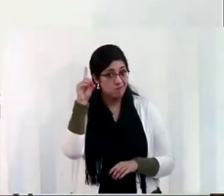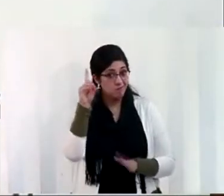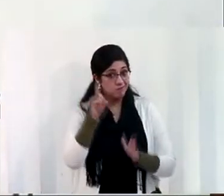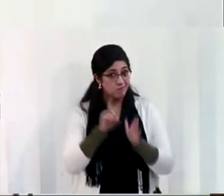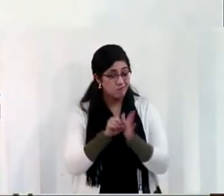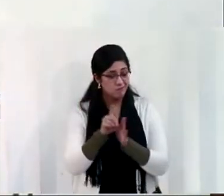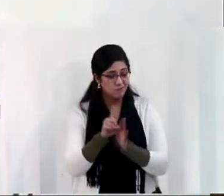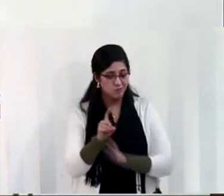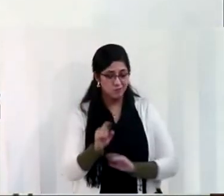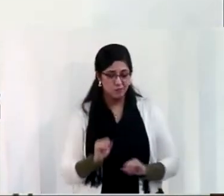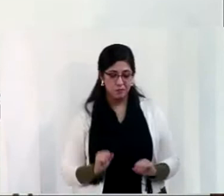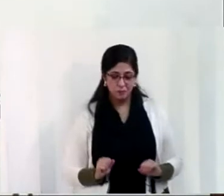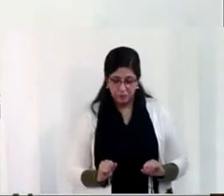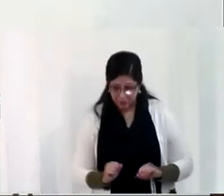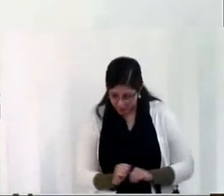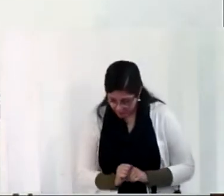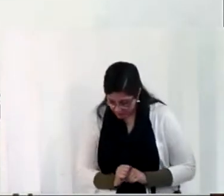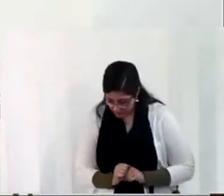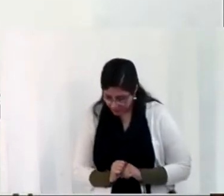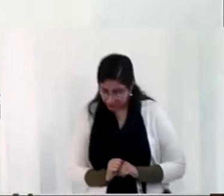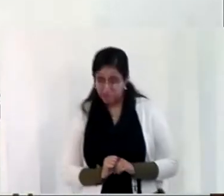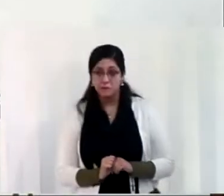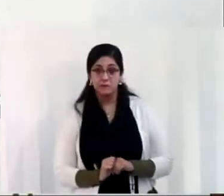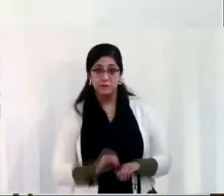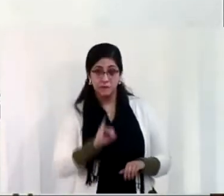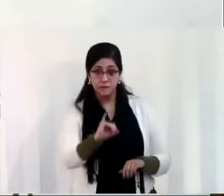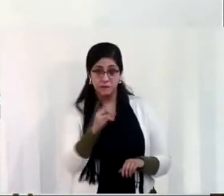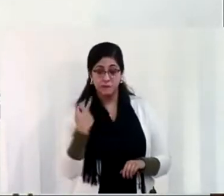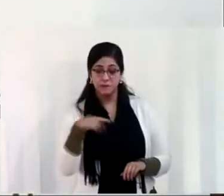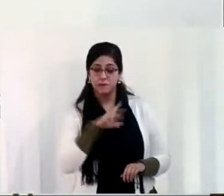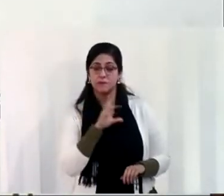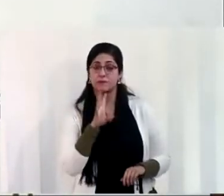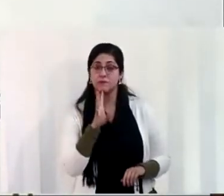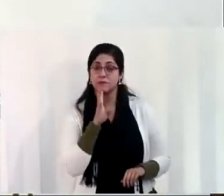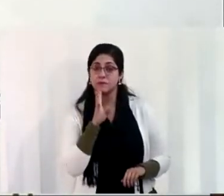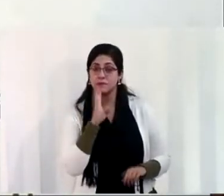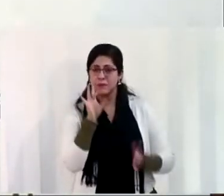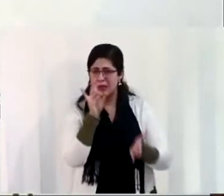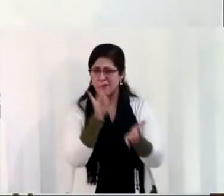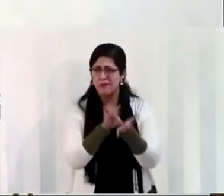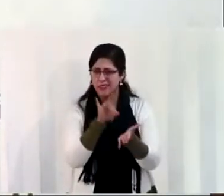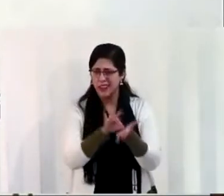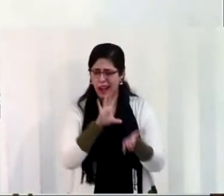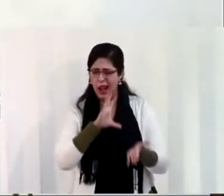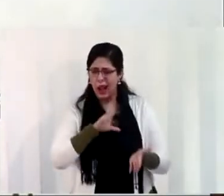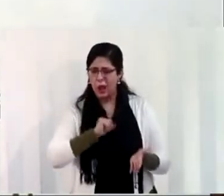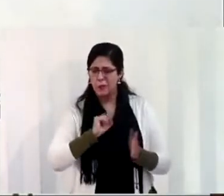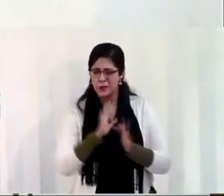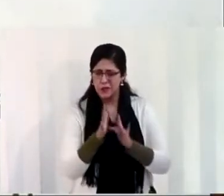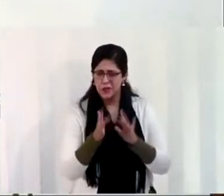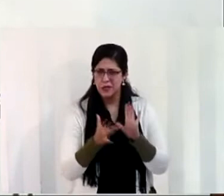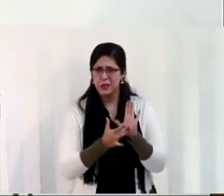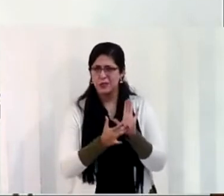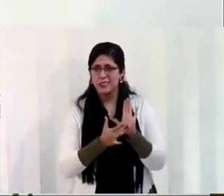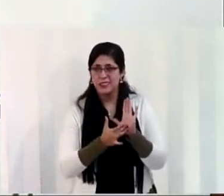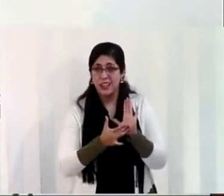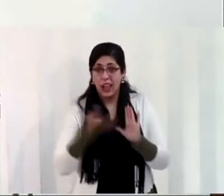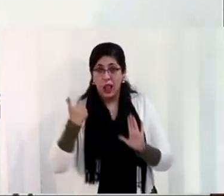Será que nós temos conhecido o amor de Deus a ponto de nos esforçarmos